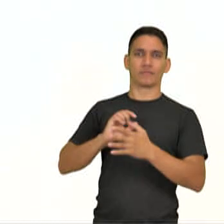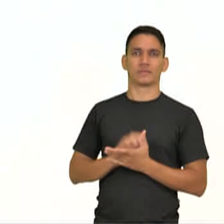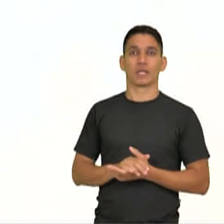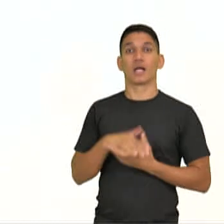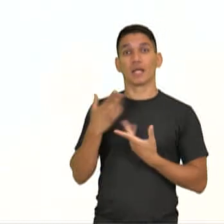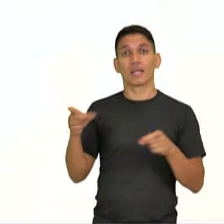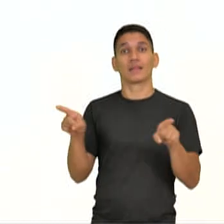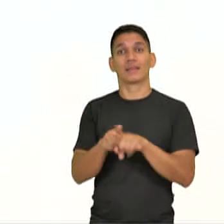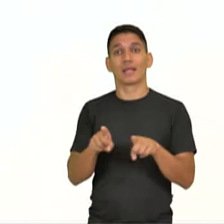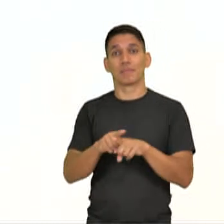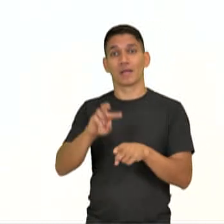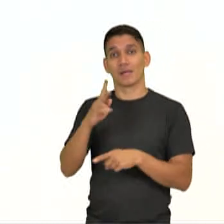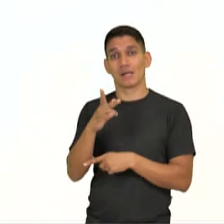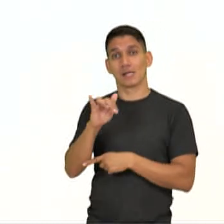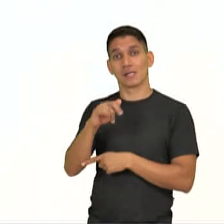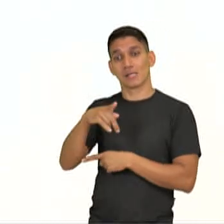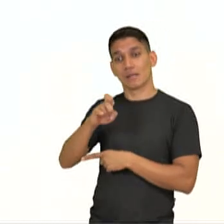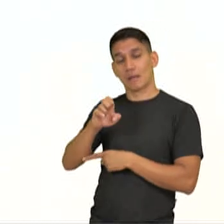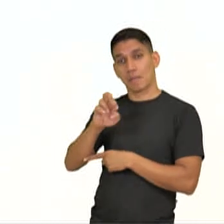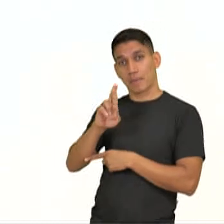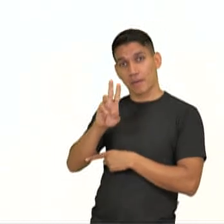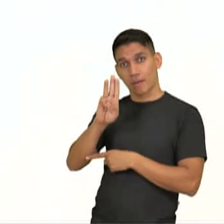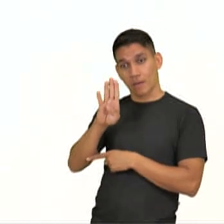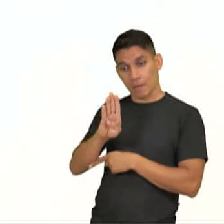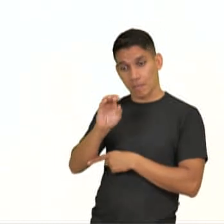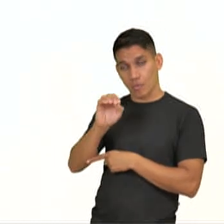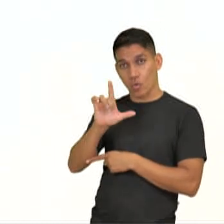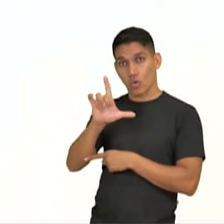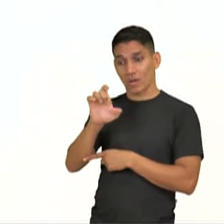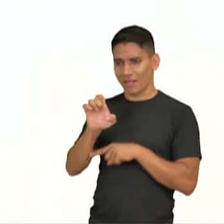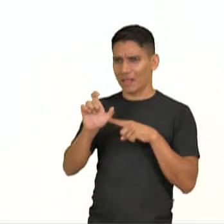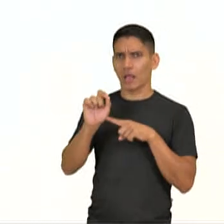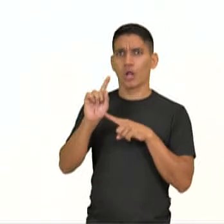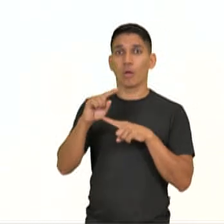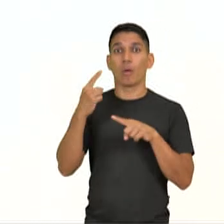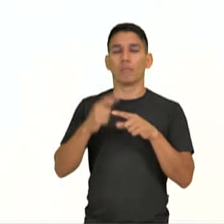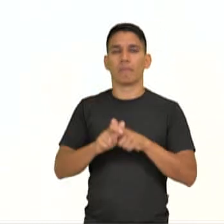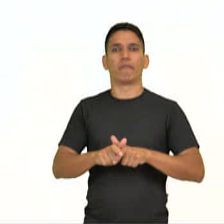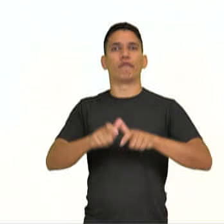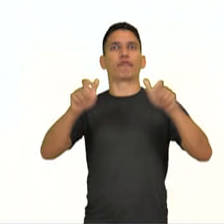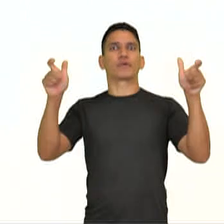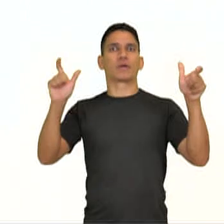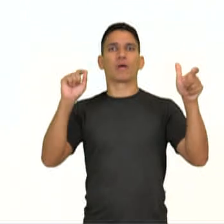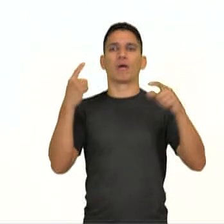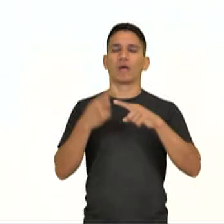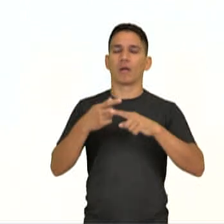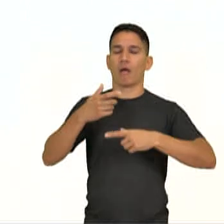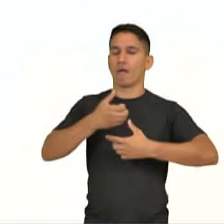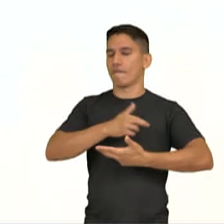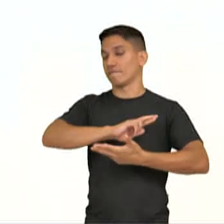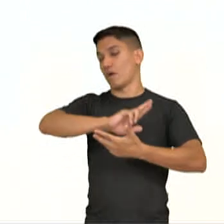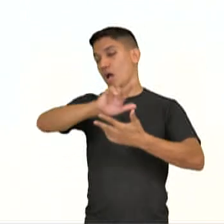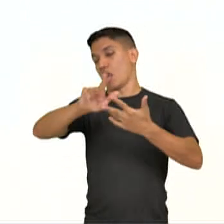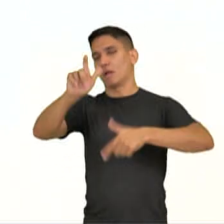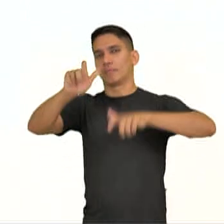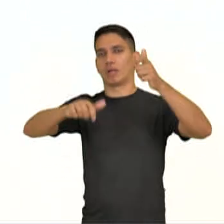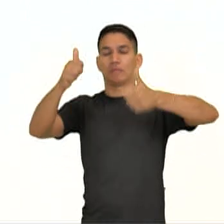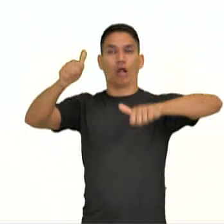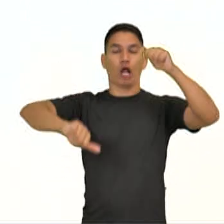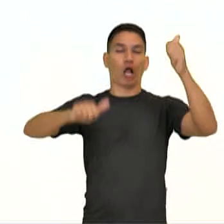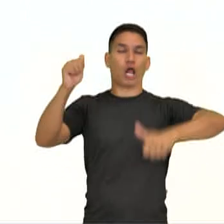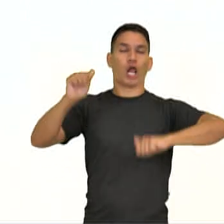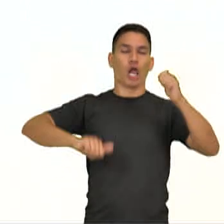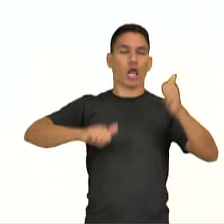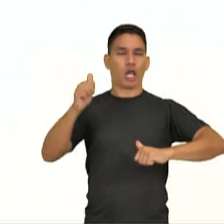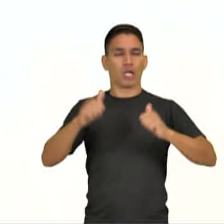a hipérbole, porque milhões de juízes constituem um exagero, referindo-se a pessoas que fazem julgamentos de